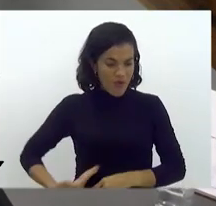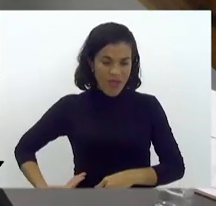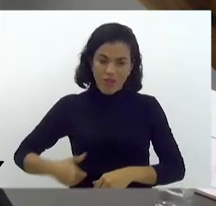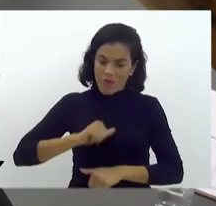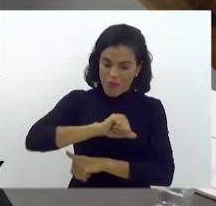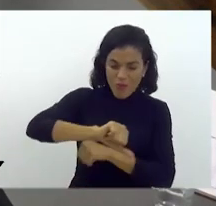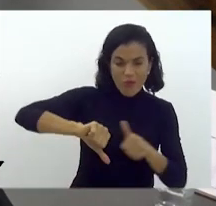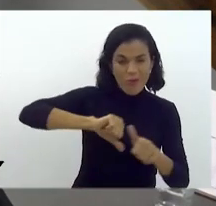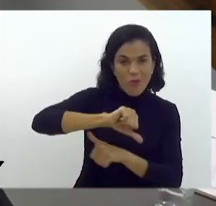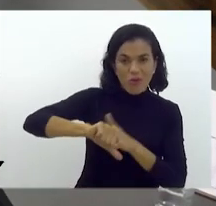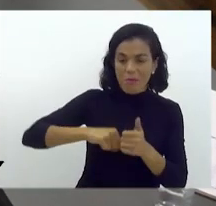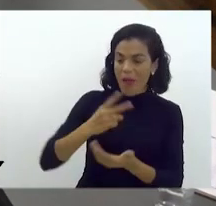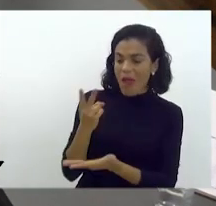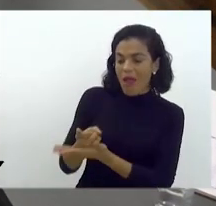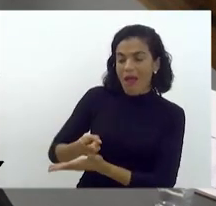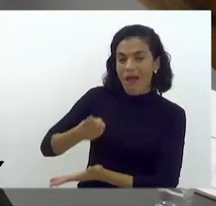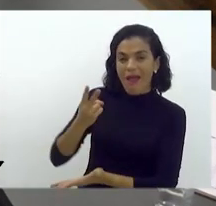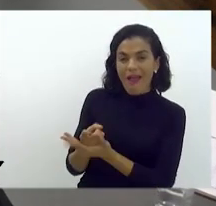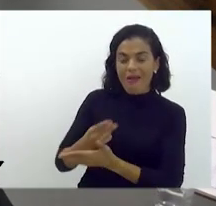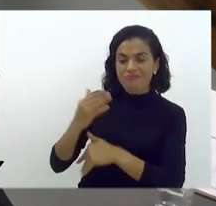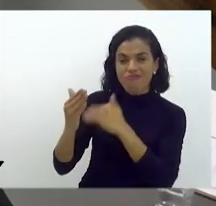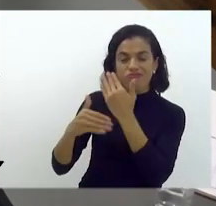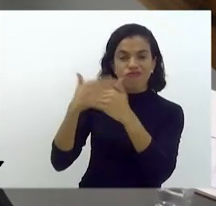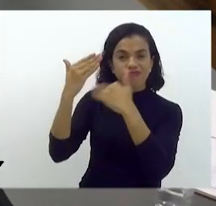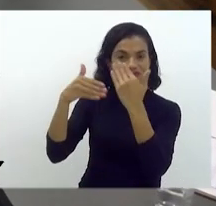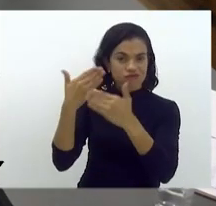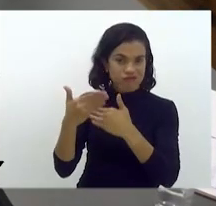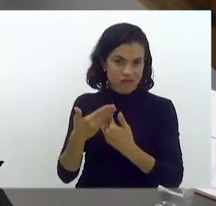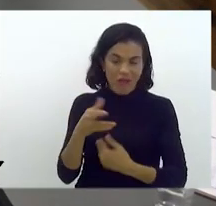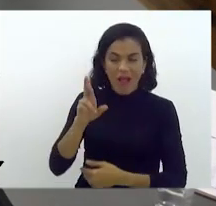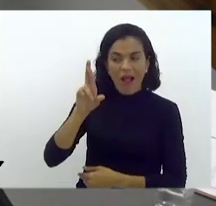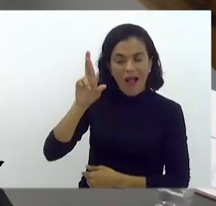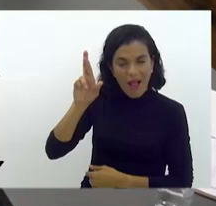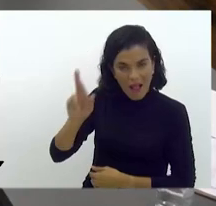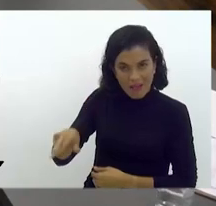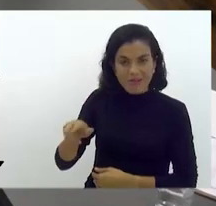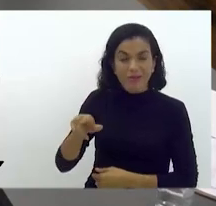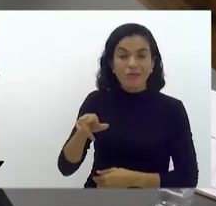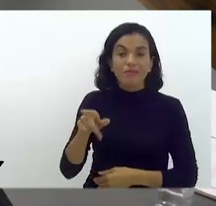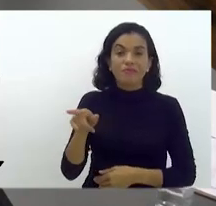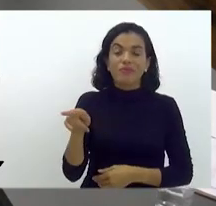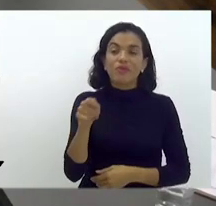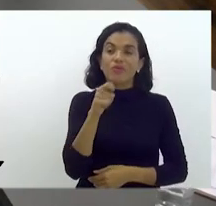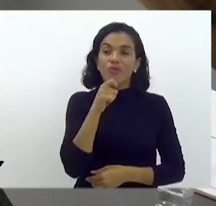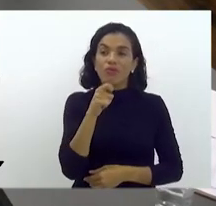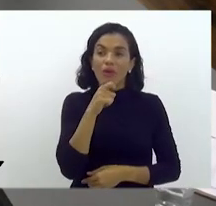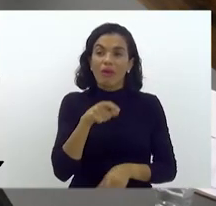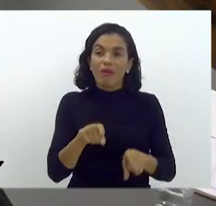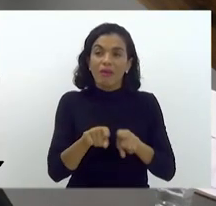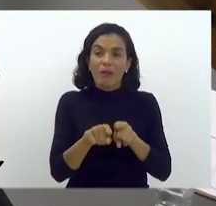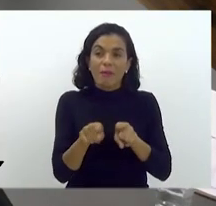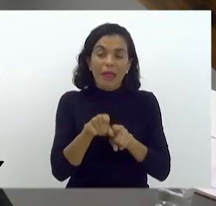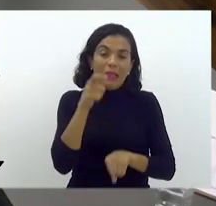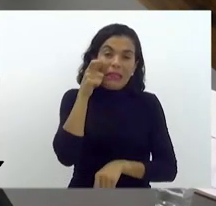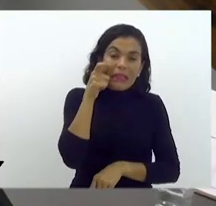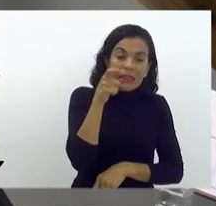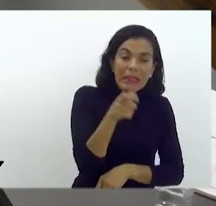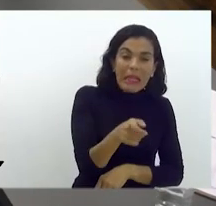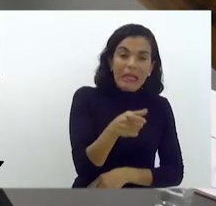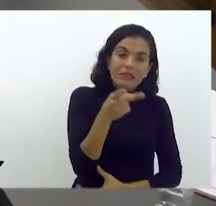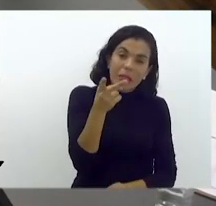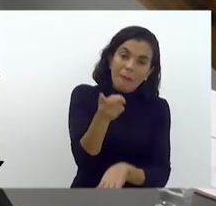governo tá lá colocada Então acho que assiste a razão ao Senhor Quando o senhor fala que não há também um interesse de